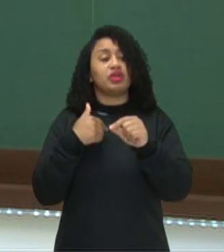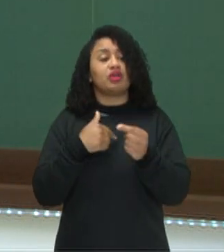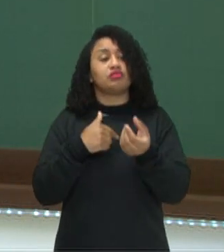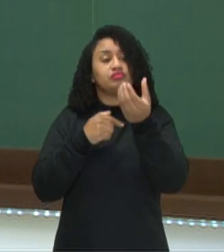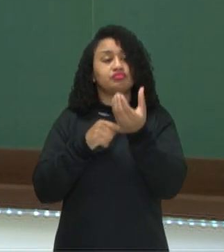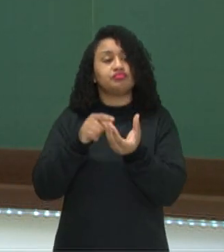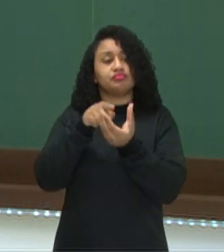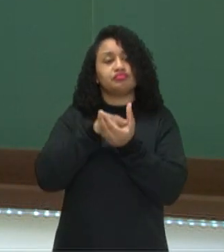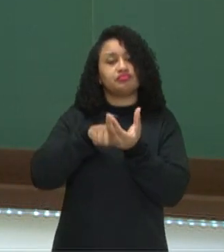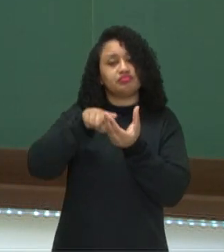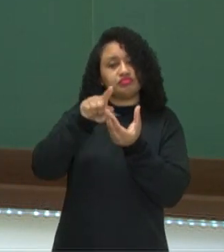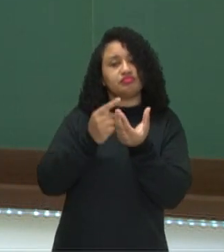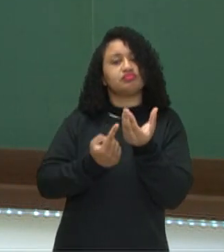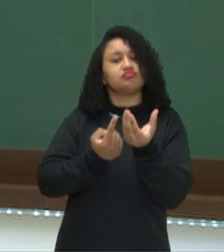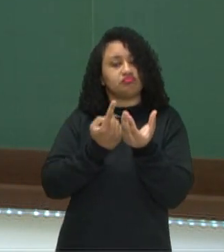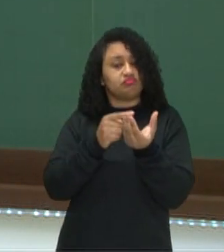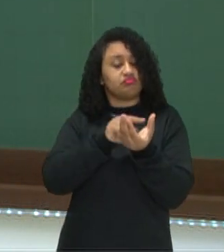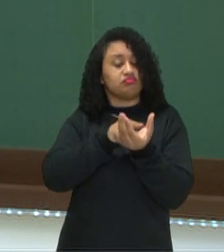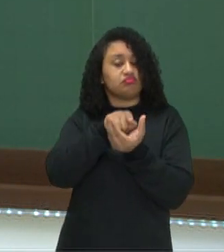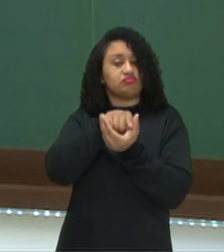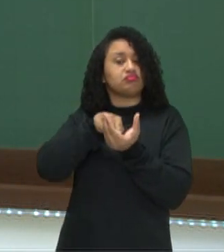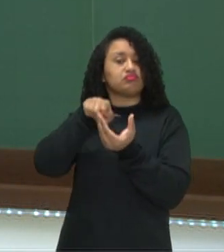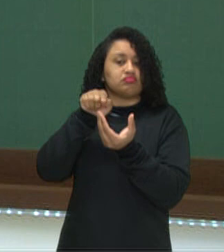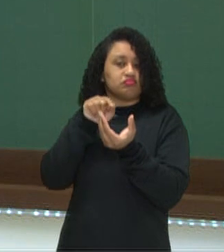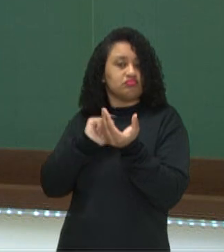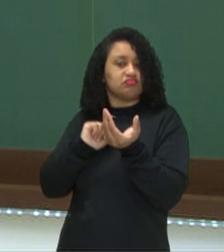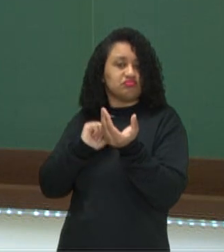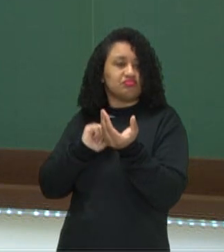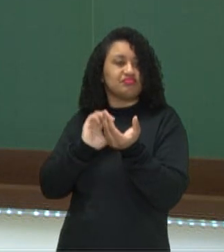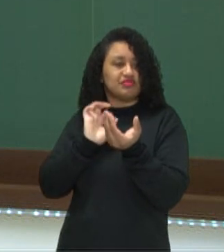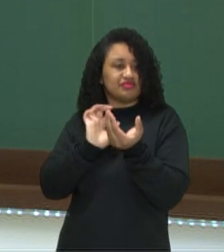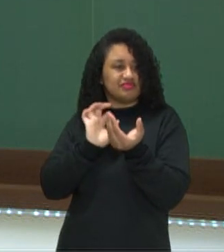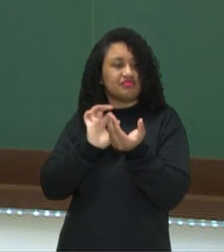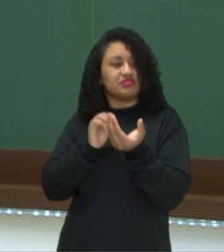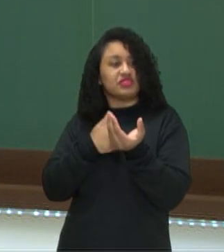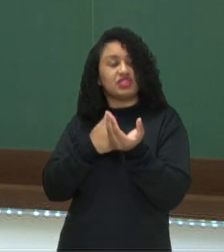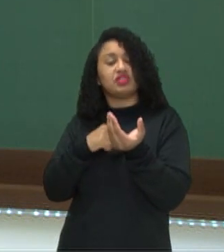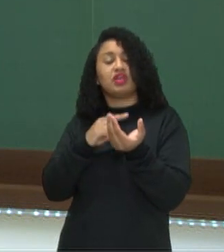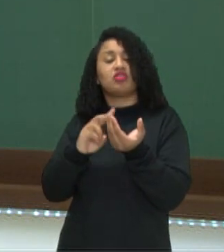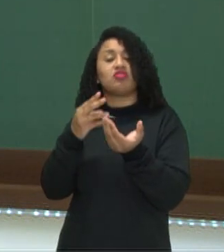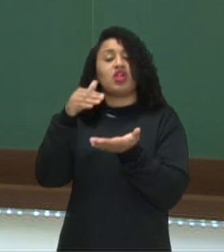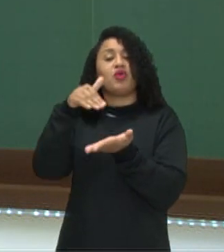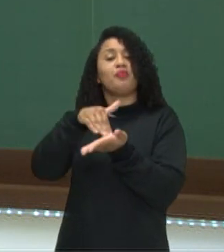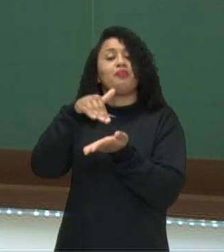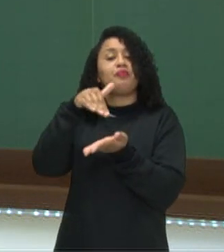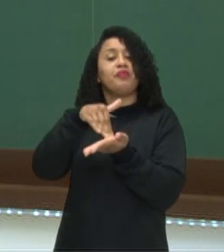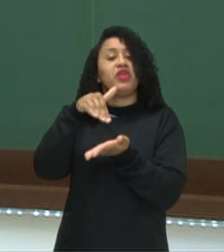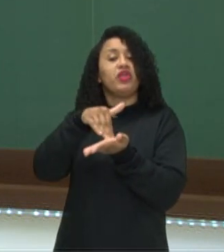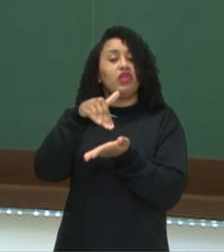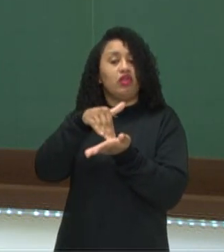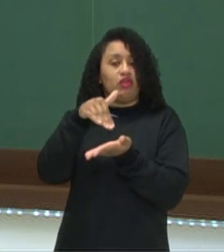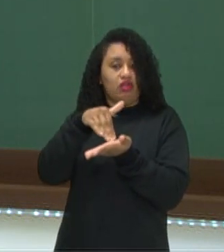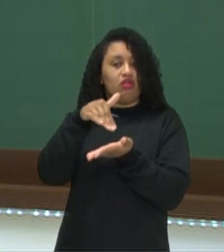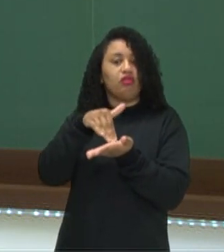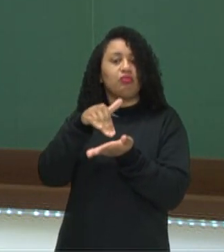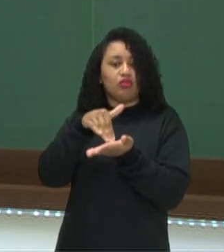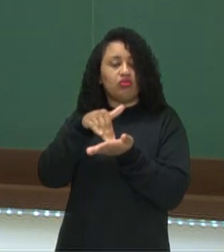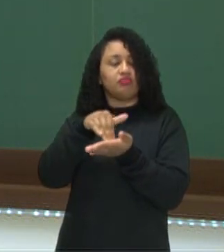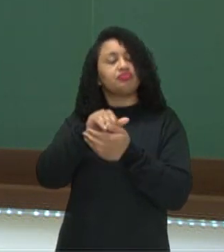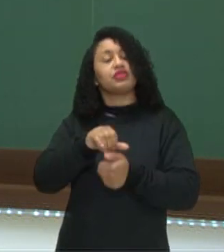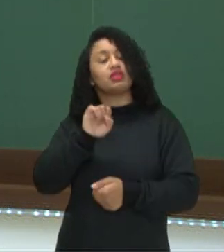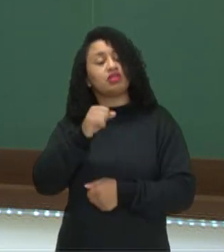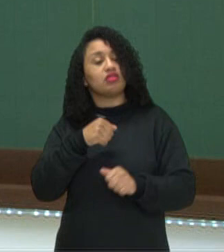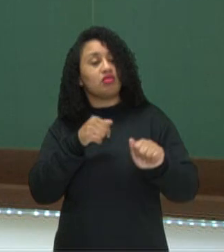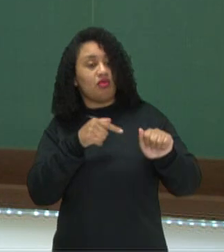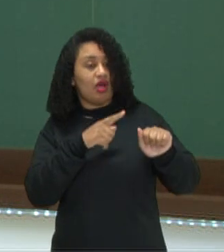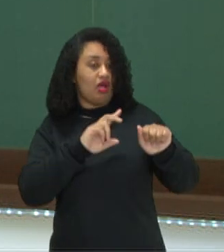concavidade da parábola voltada para cima. Então, assume um valor de mínimo. Se o meu A é